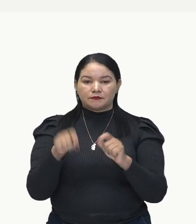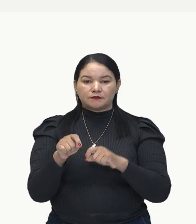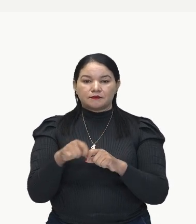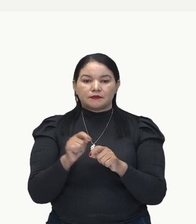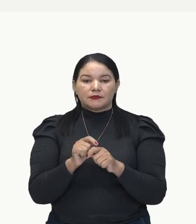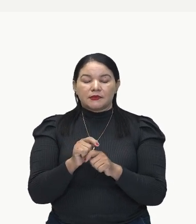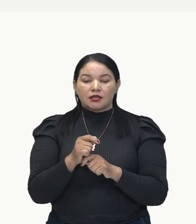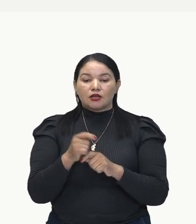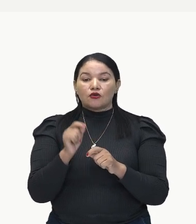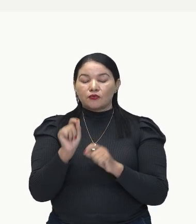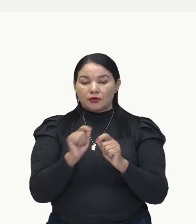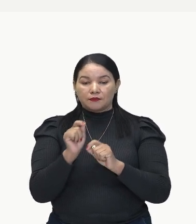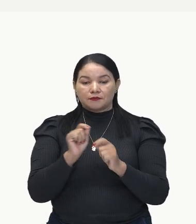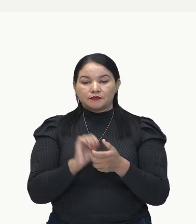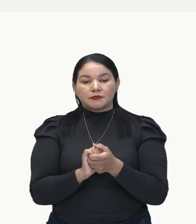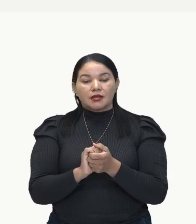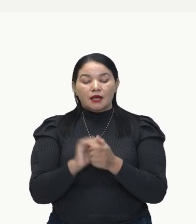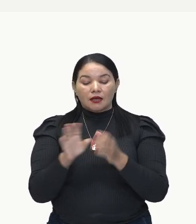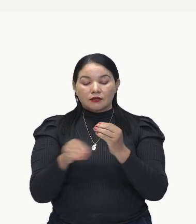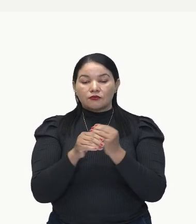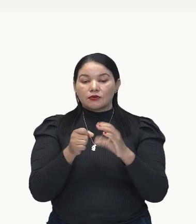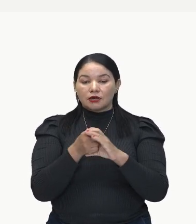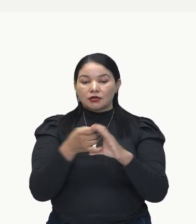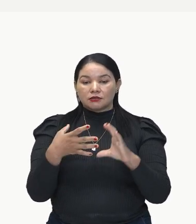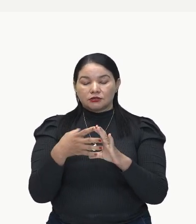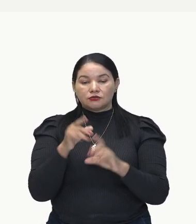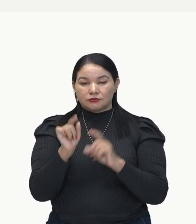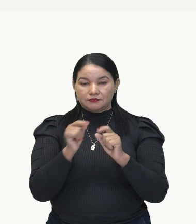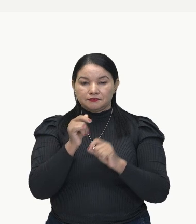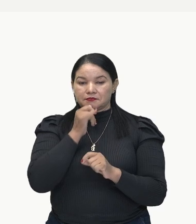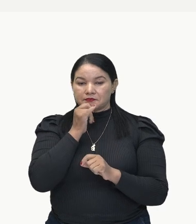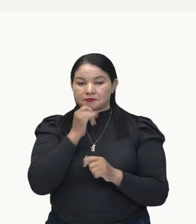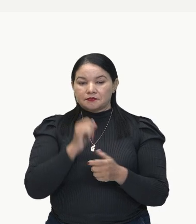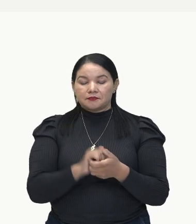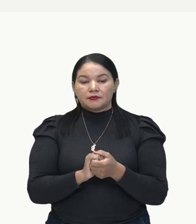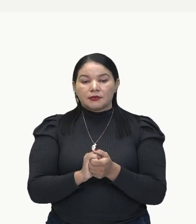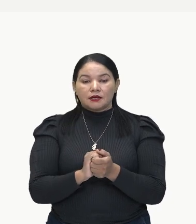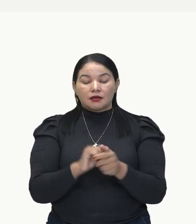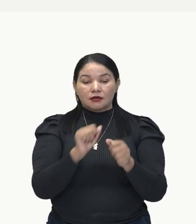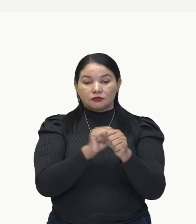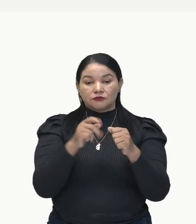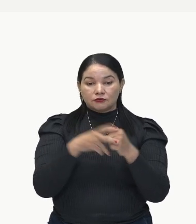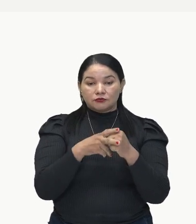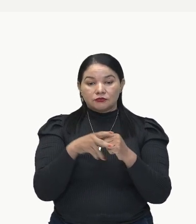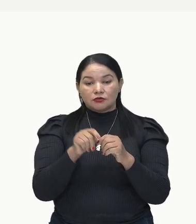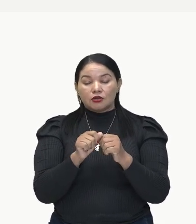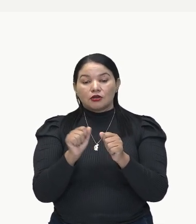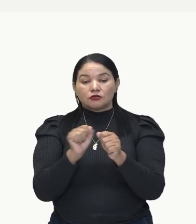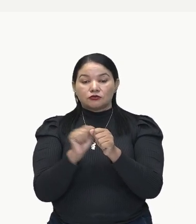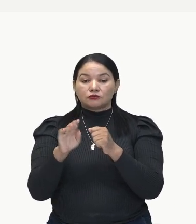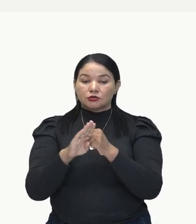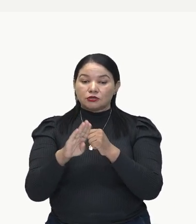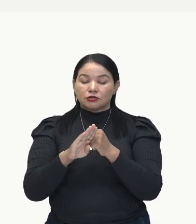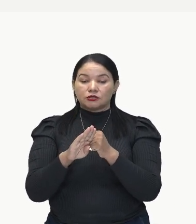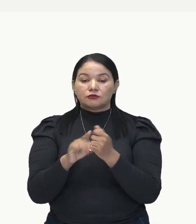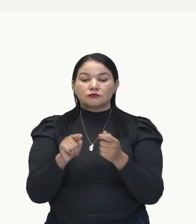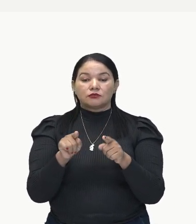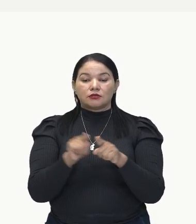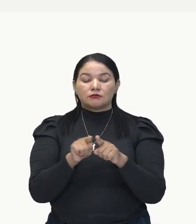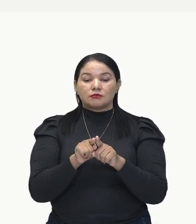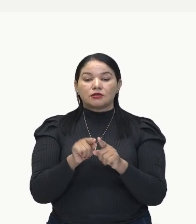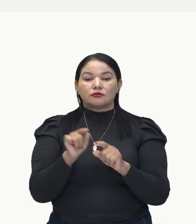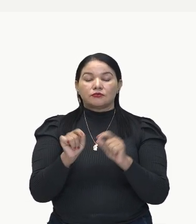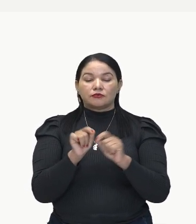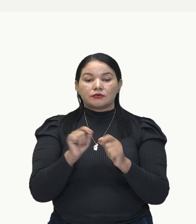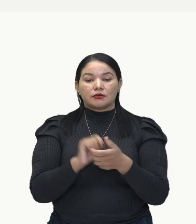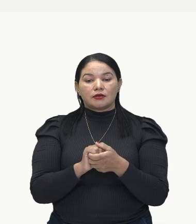o advérbio, dando características, no caso do adjetivo ao substantivo, dando características ou apresentando algo que o particularize.